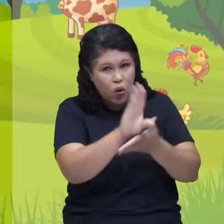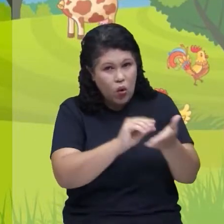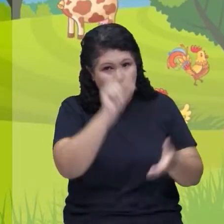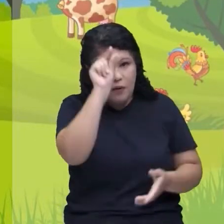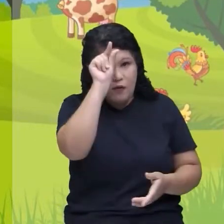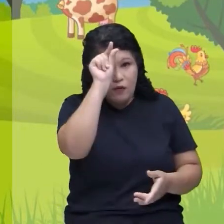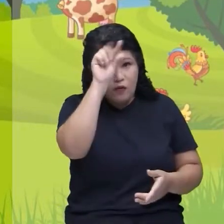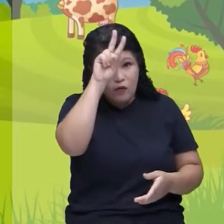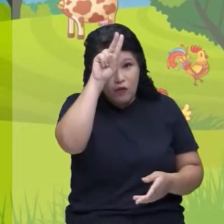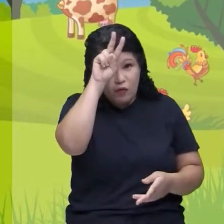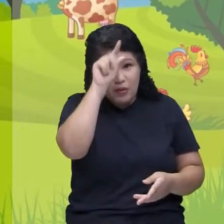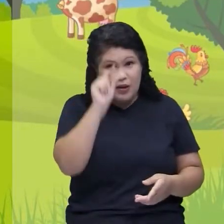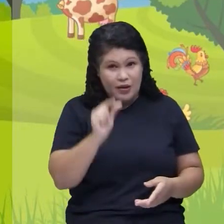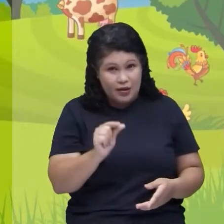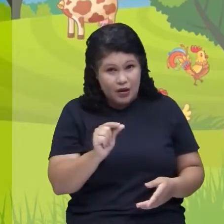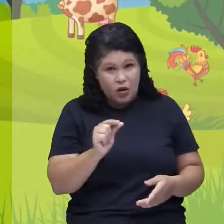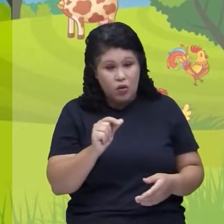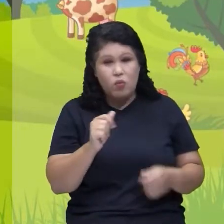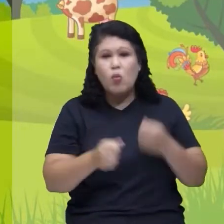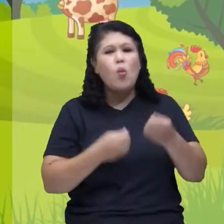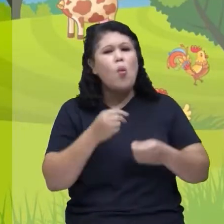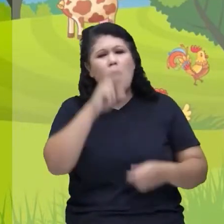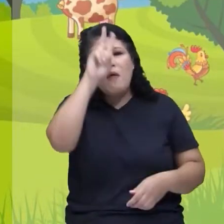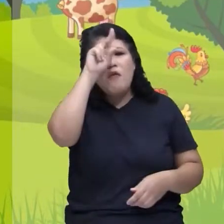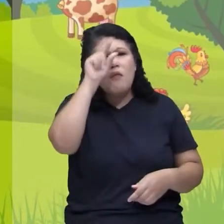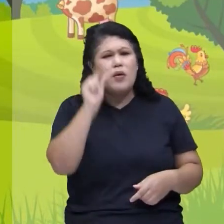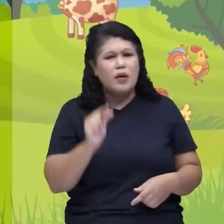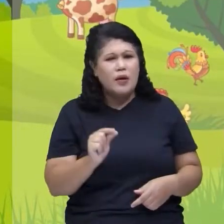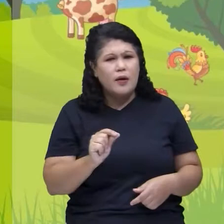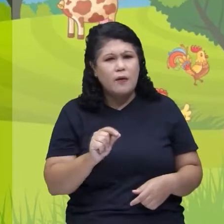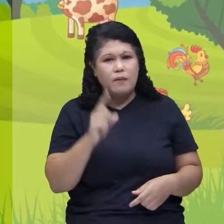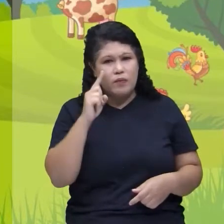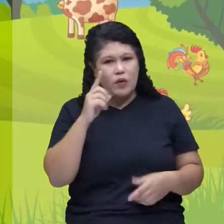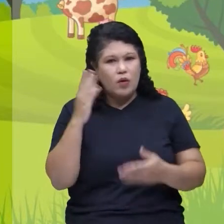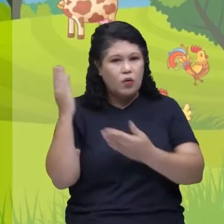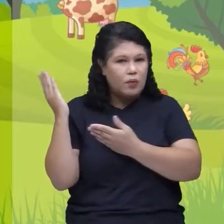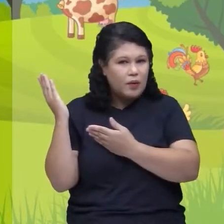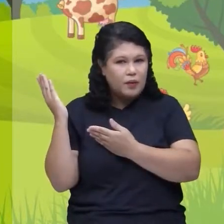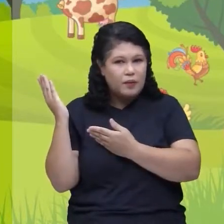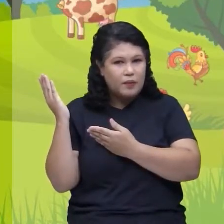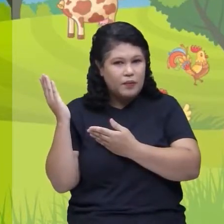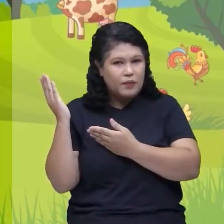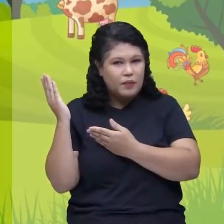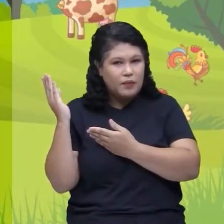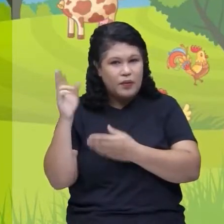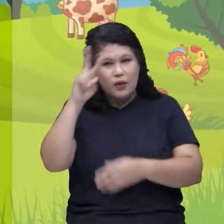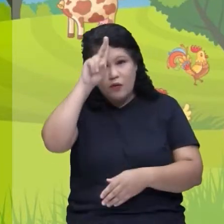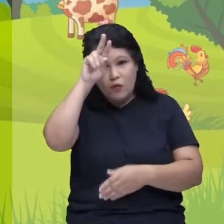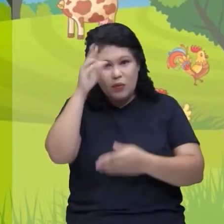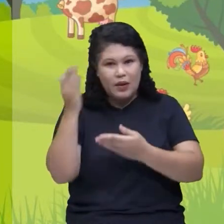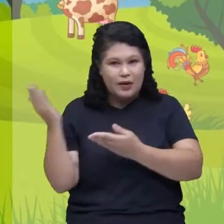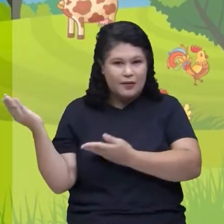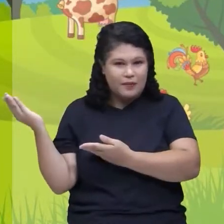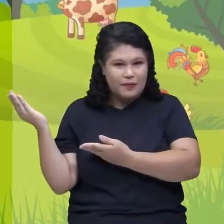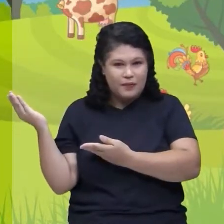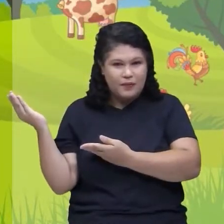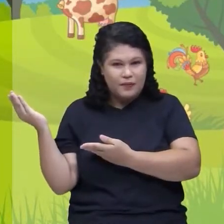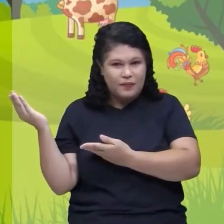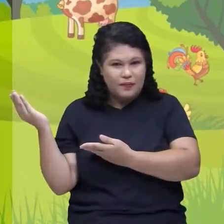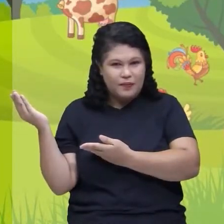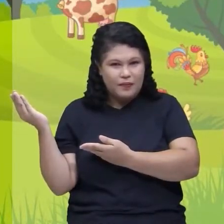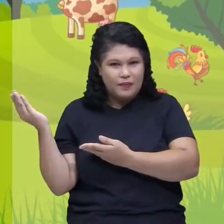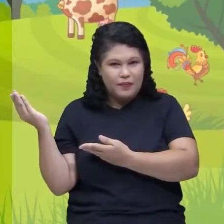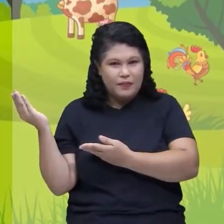formiguinha anda? A formiguinha anda bem devagarzinho na ponta dos pés. Olha só, quero ver vocês fazendo comigo, hein? Vamos lá. Olha só, corrida da